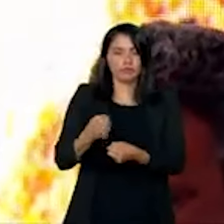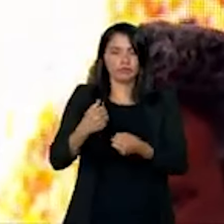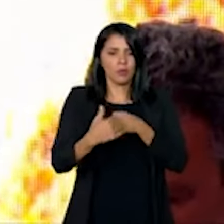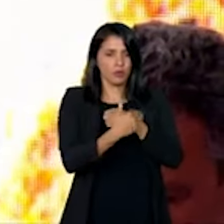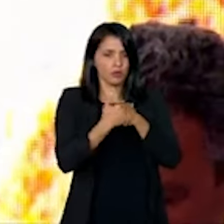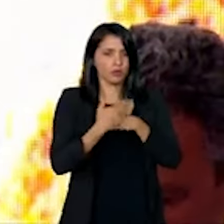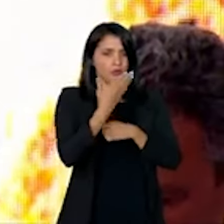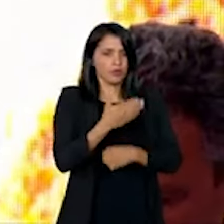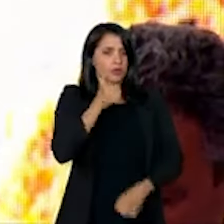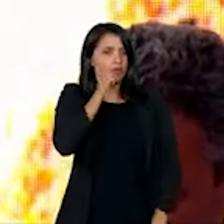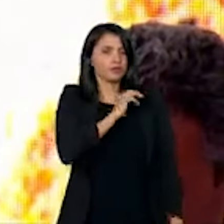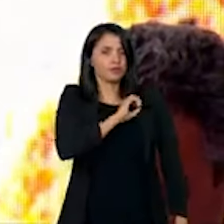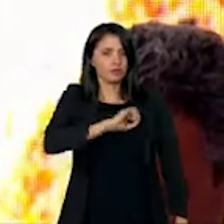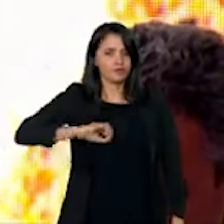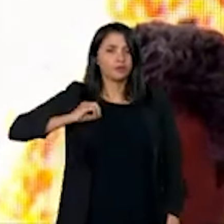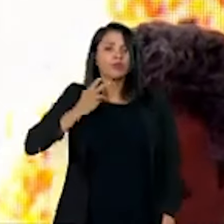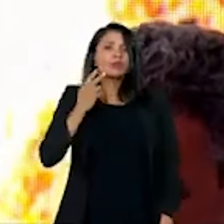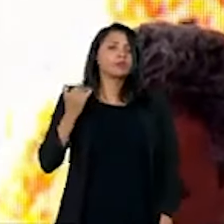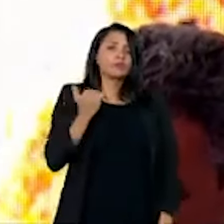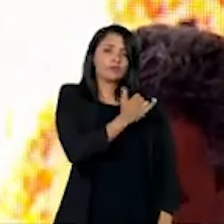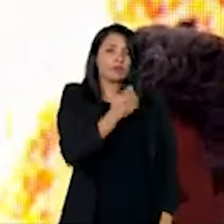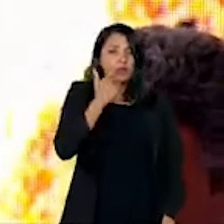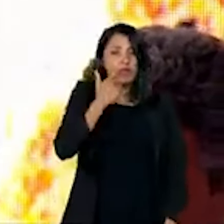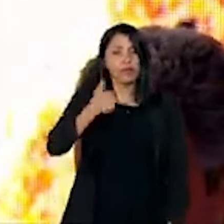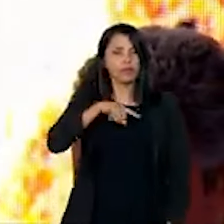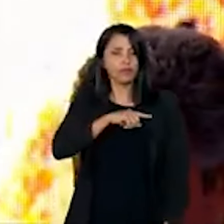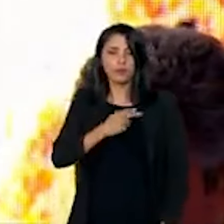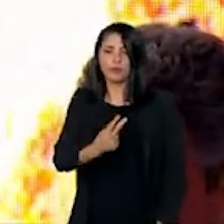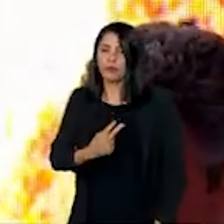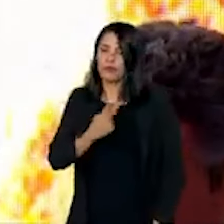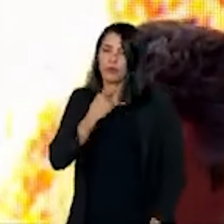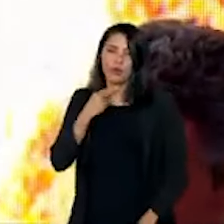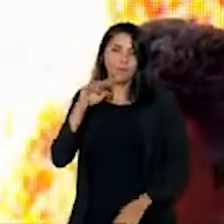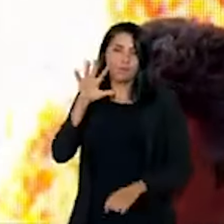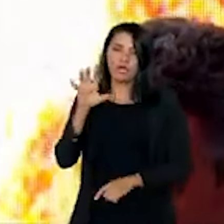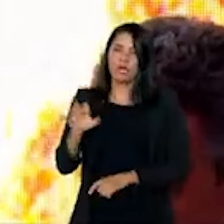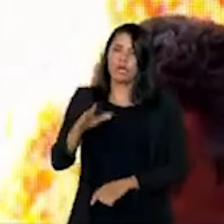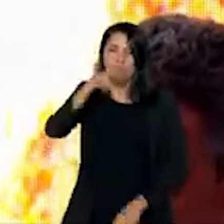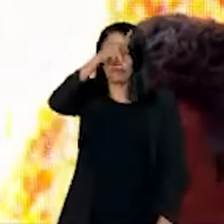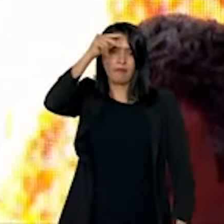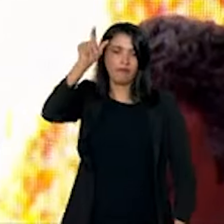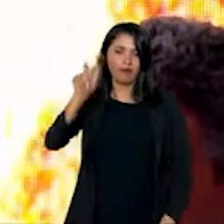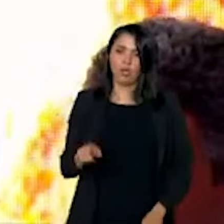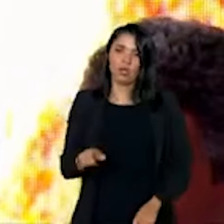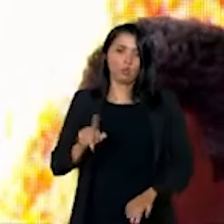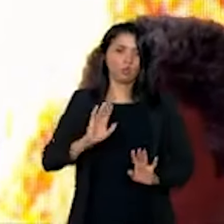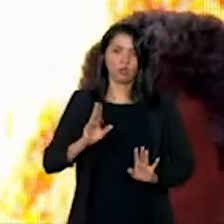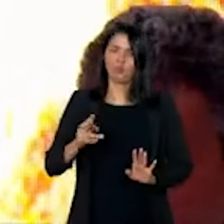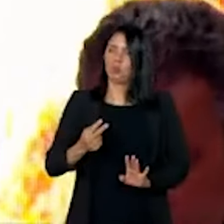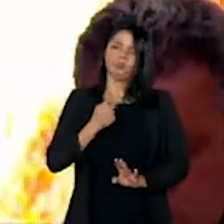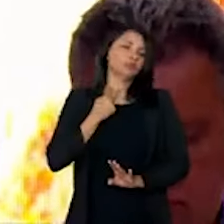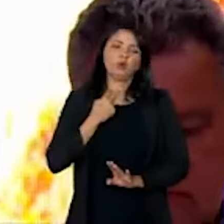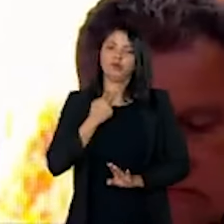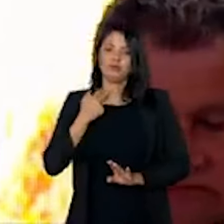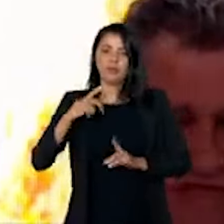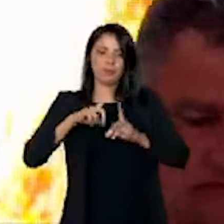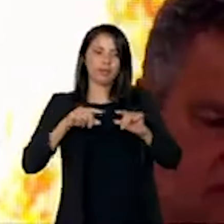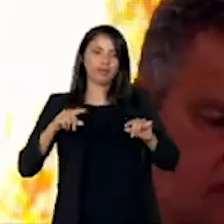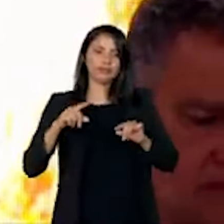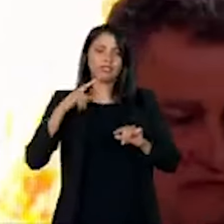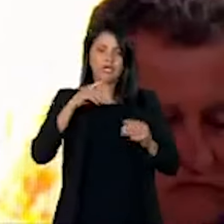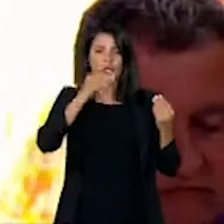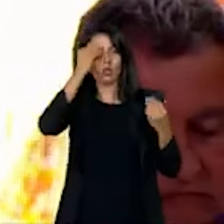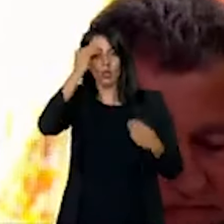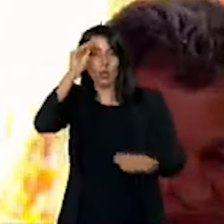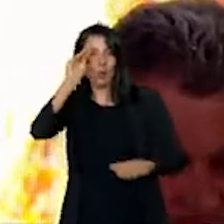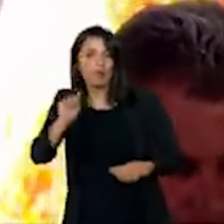Marina, eu falei para a Marina, Marina, a gente não pode ficar brigando com o prefeito. A gente não pode daqui de Brasília ficar culpando